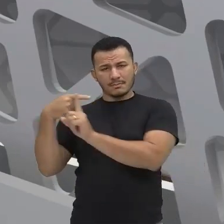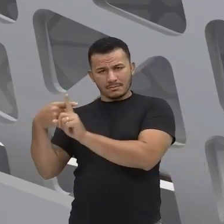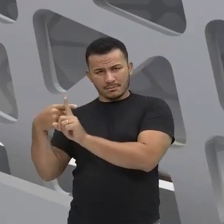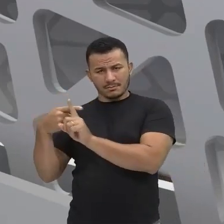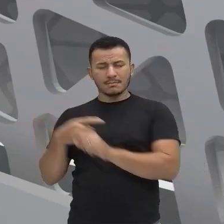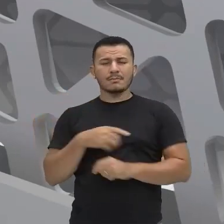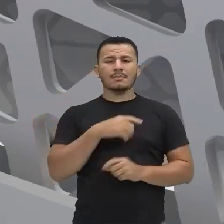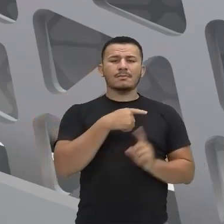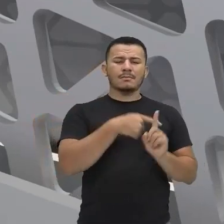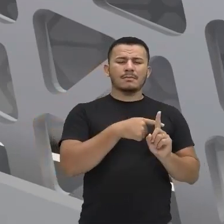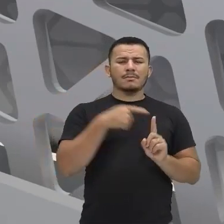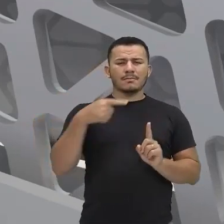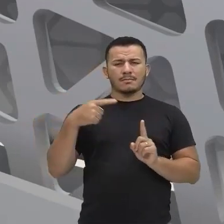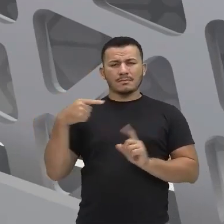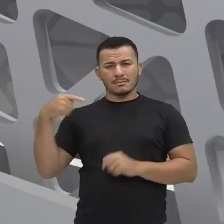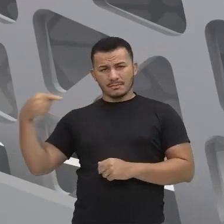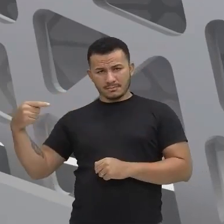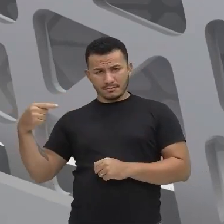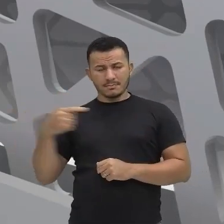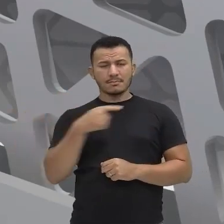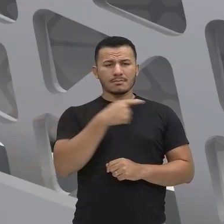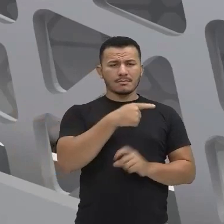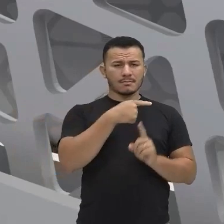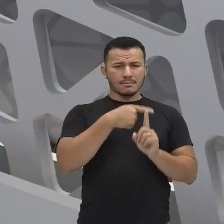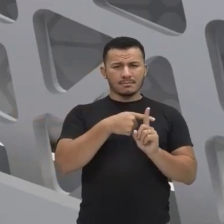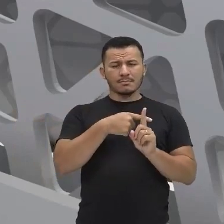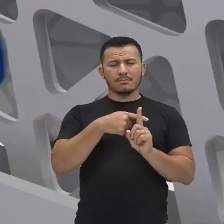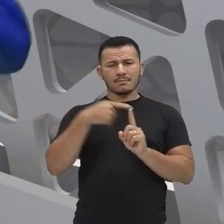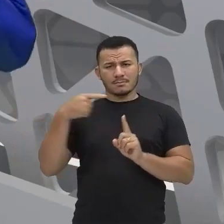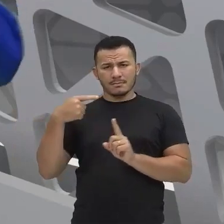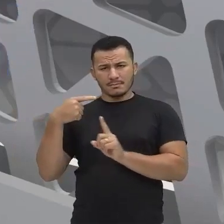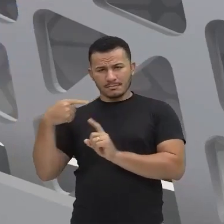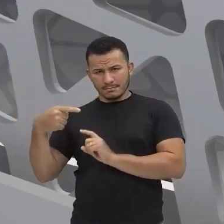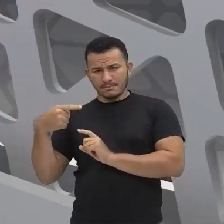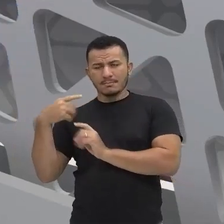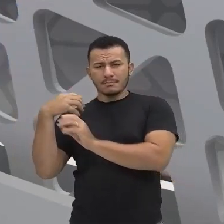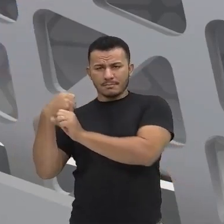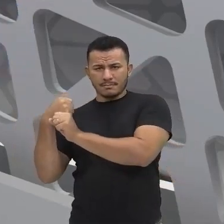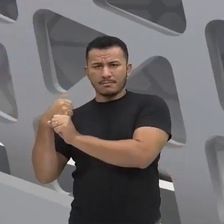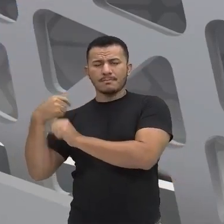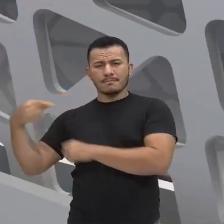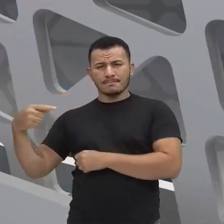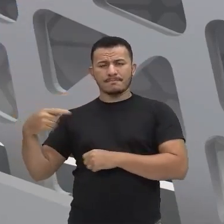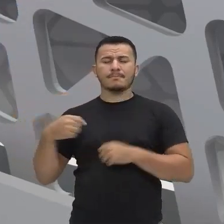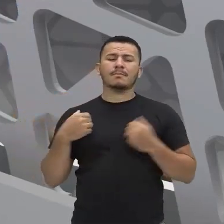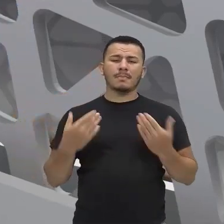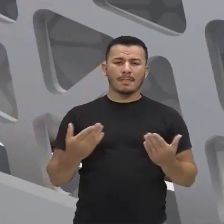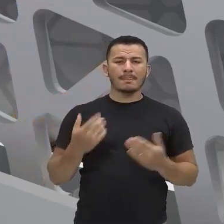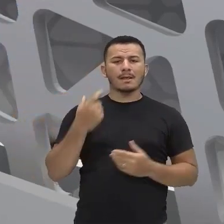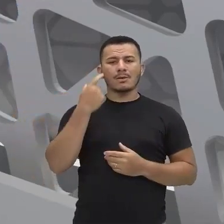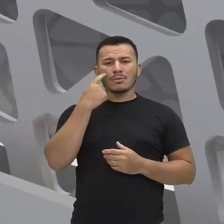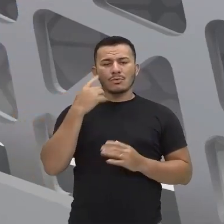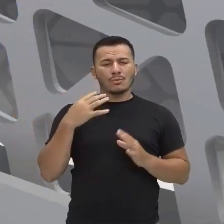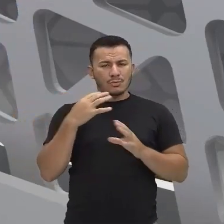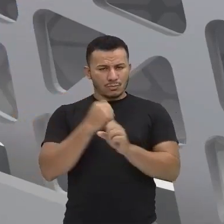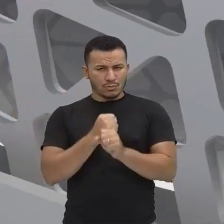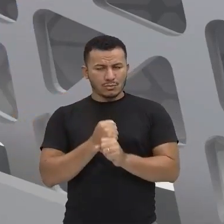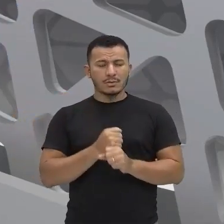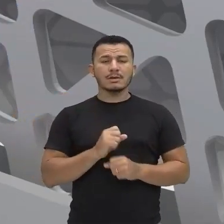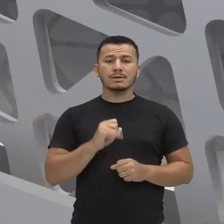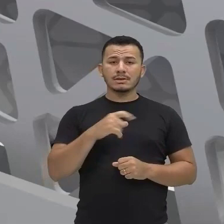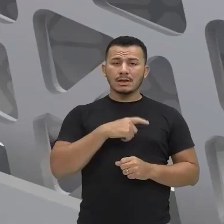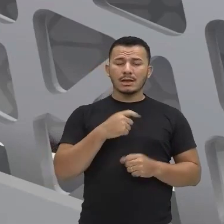com menos vai dar menos e menos com mais vai dar menos. Ou seja, resumindo, resumo, sinais